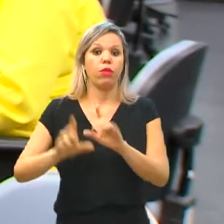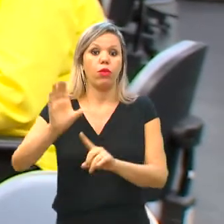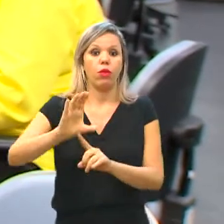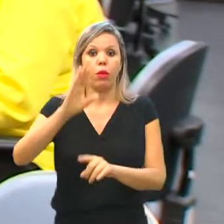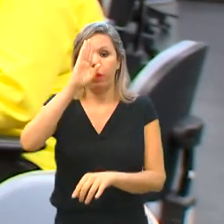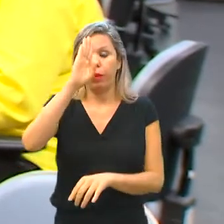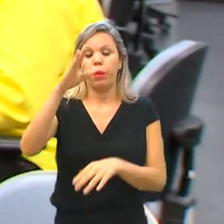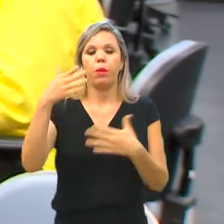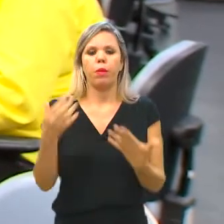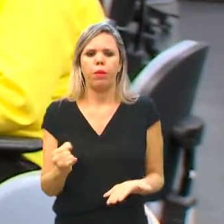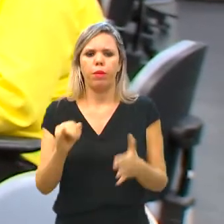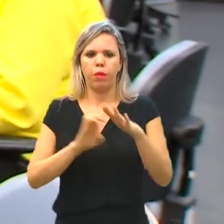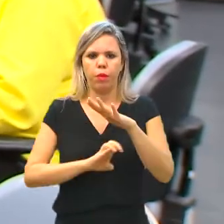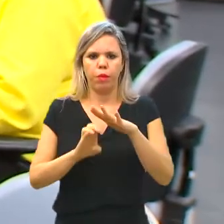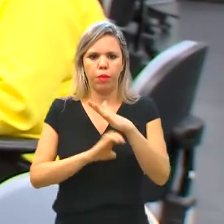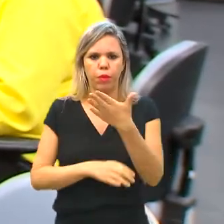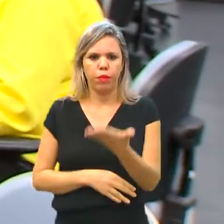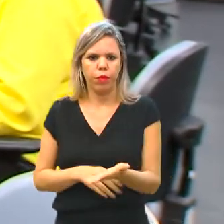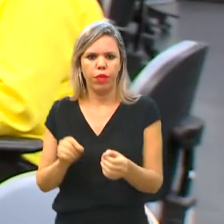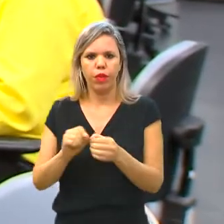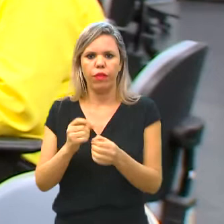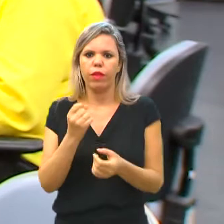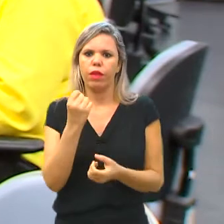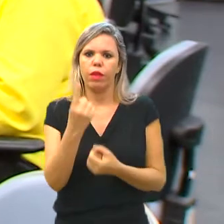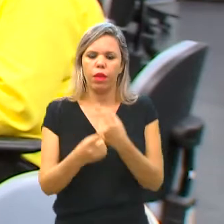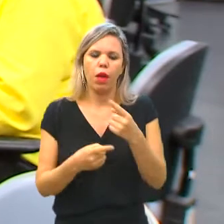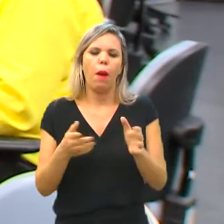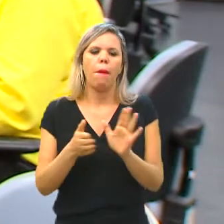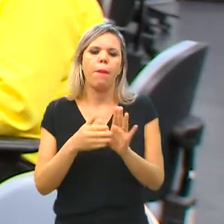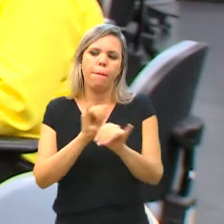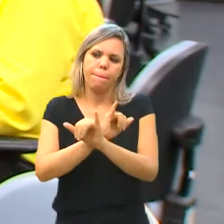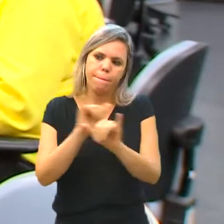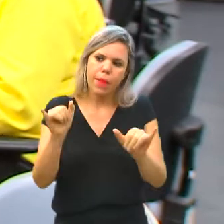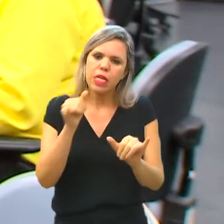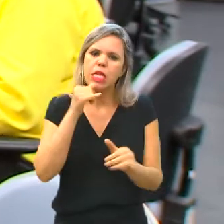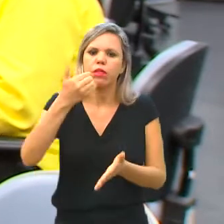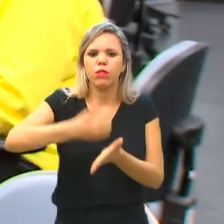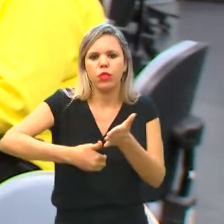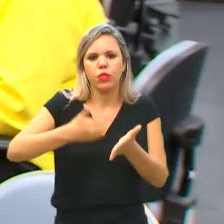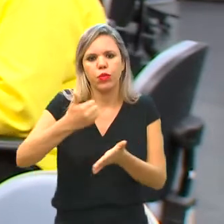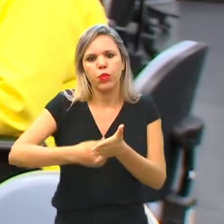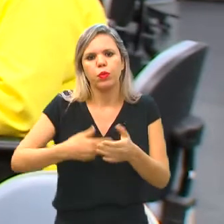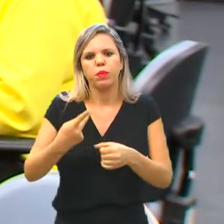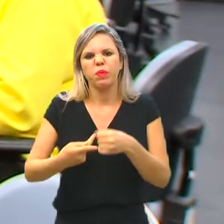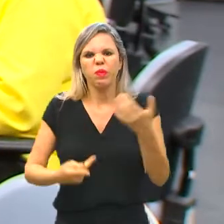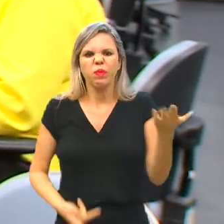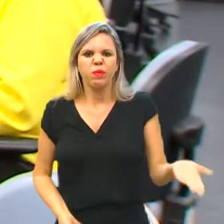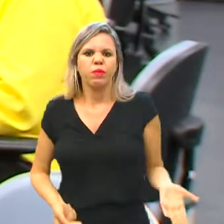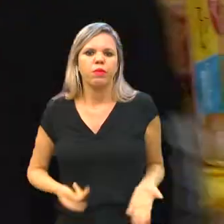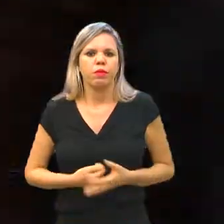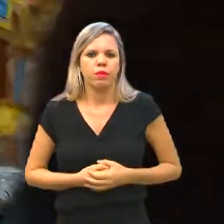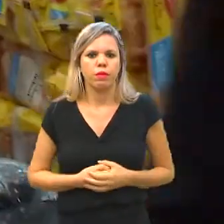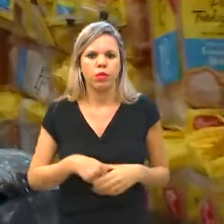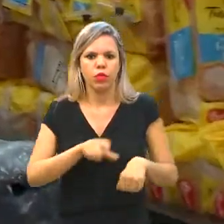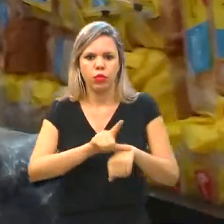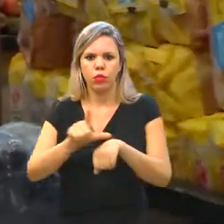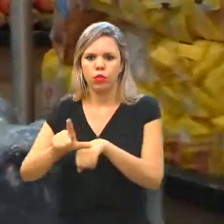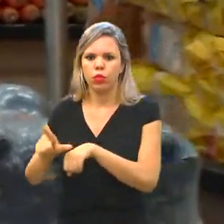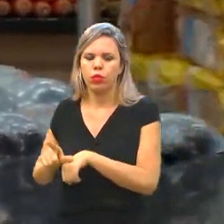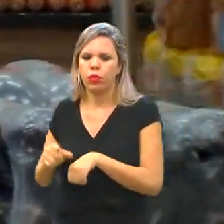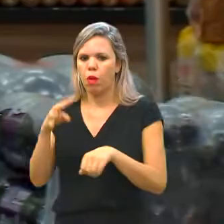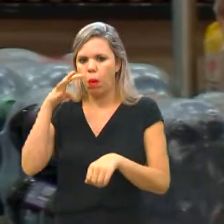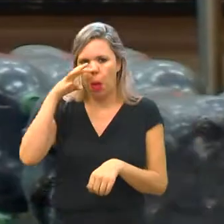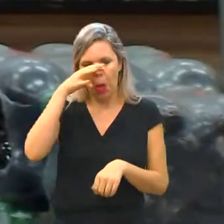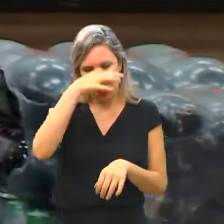consumidor, principalmente se a empresa fazer algum tipo de propaganda, promoção para esses produtos. O estabelecimento